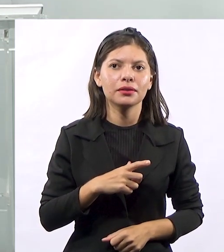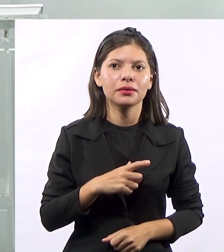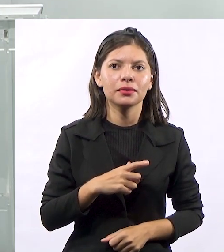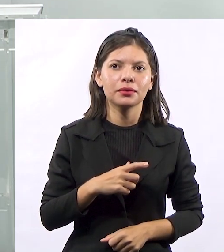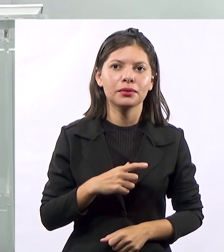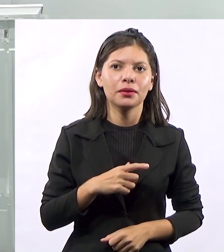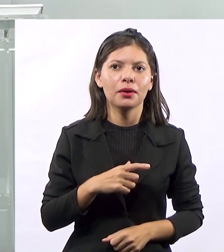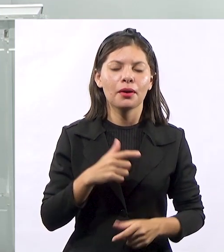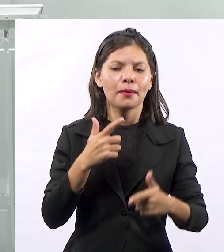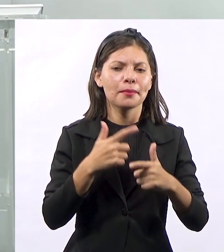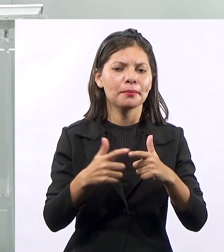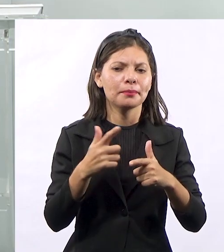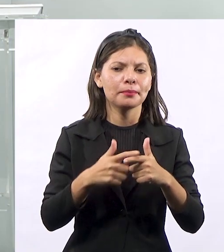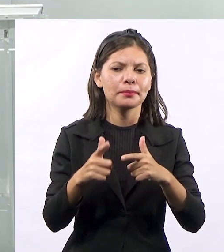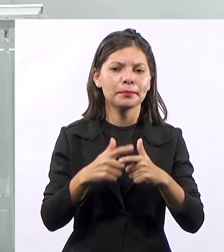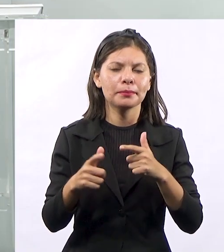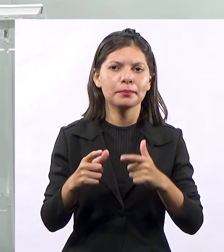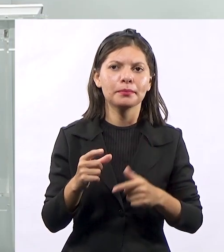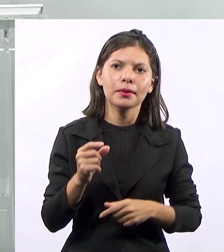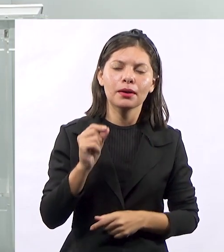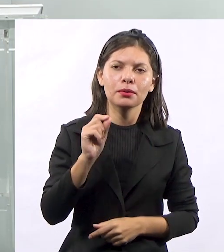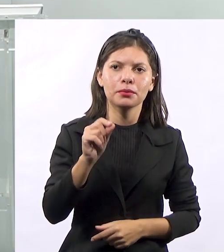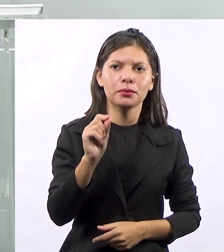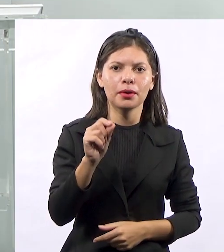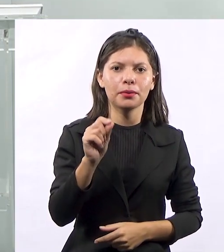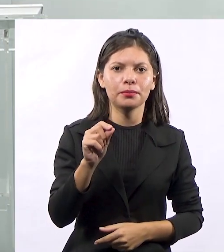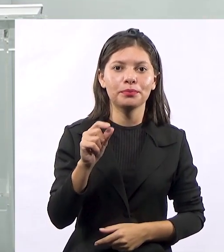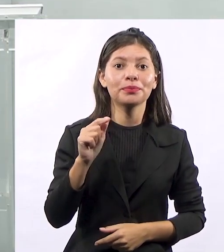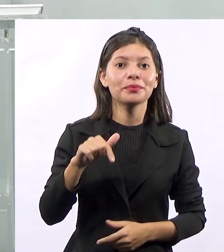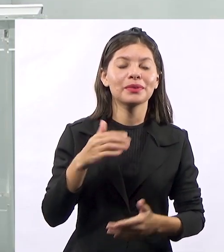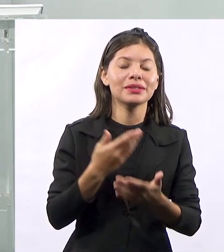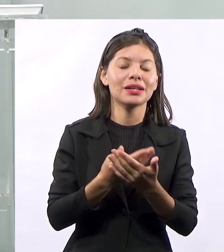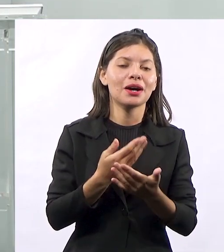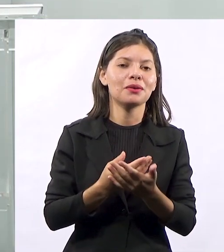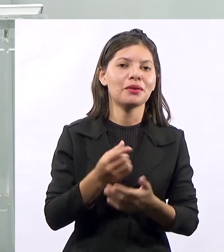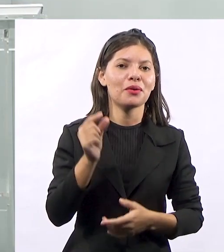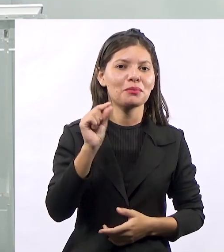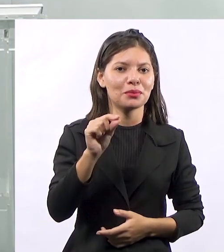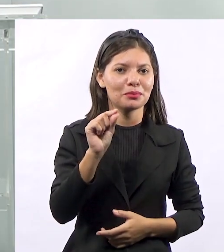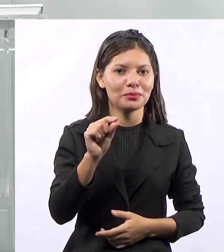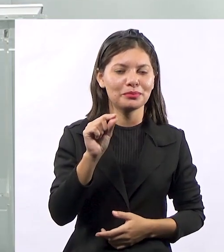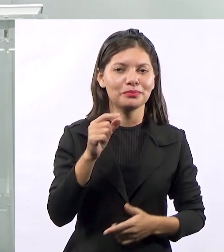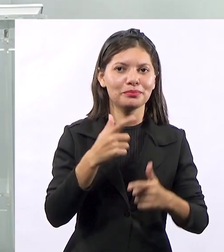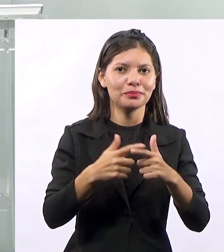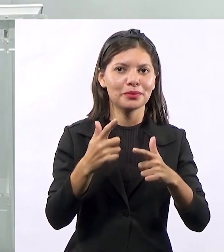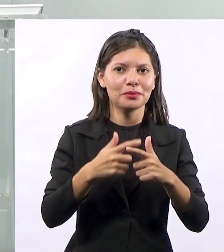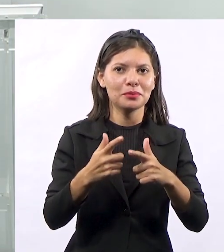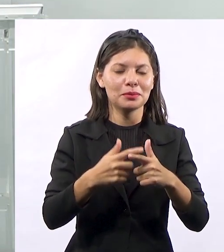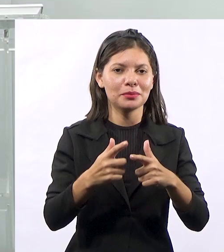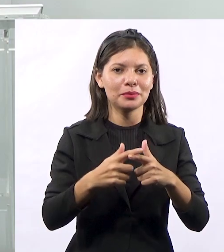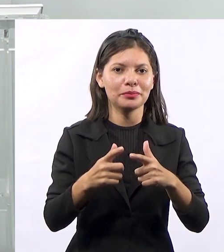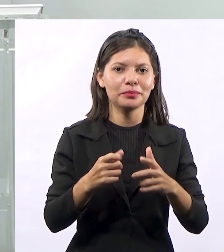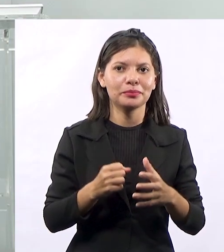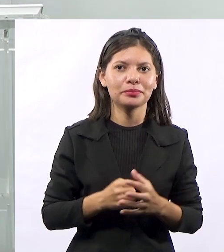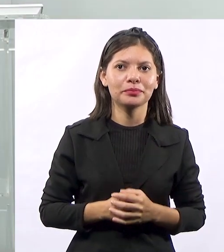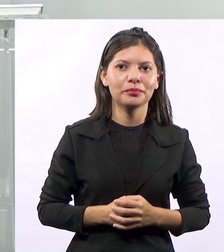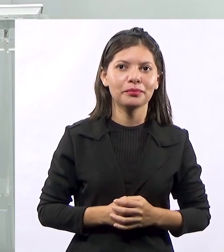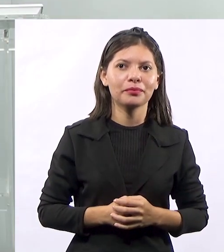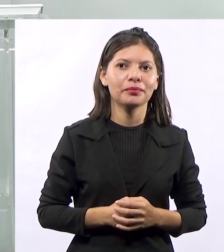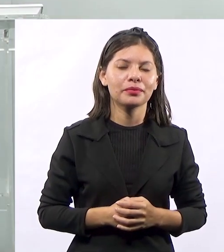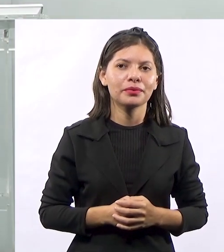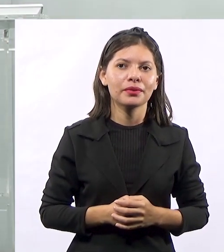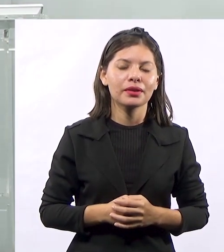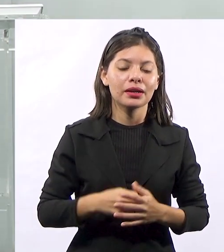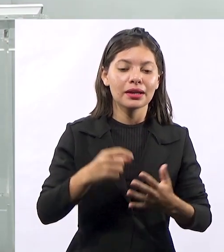Qual é o problema? Bom, esse episódio é o problema da questão. O problema, ele é um